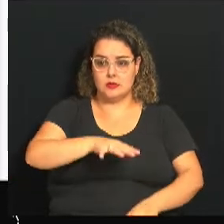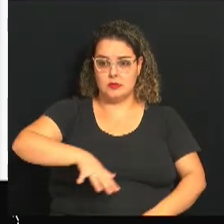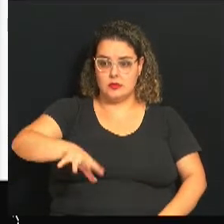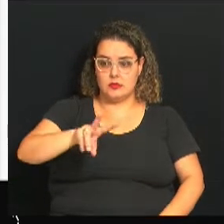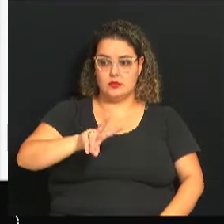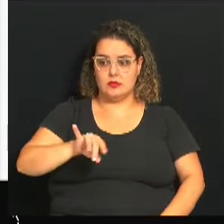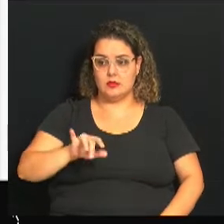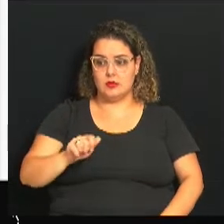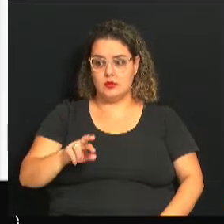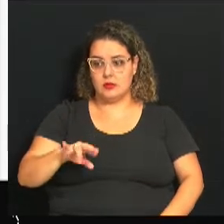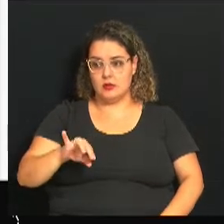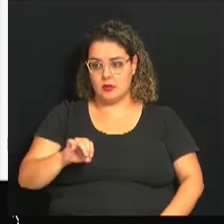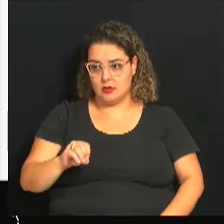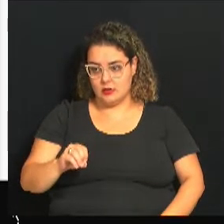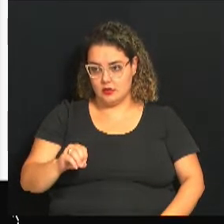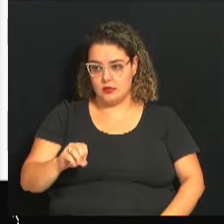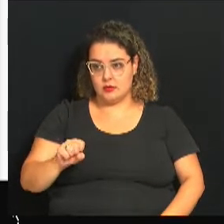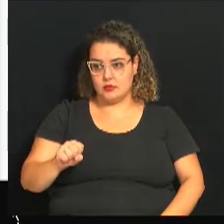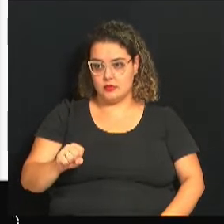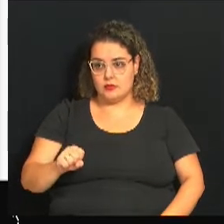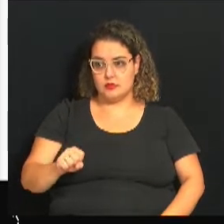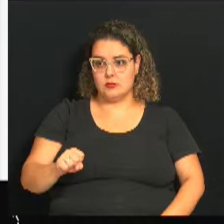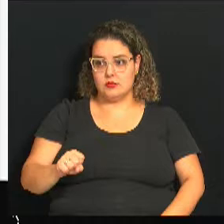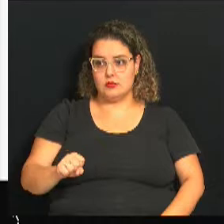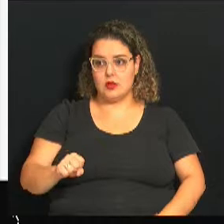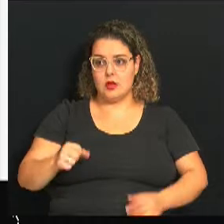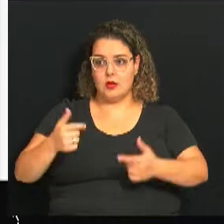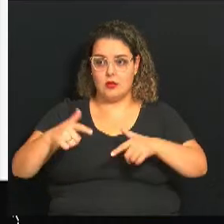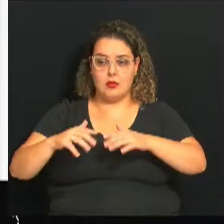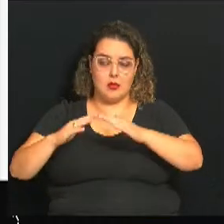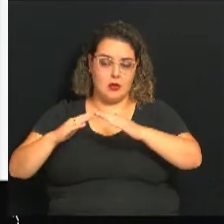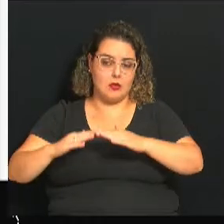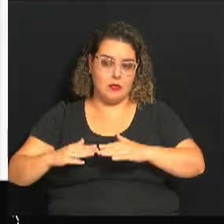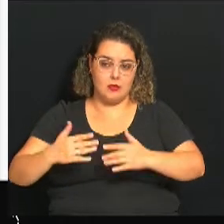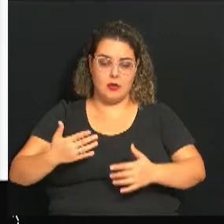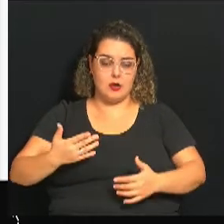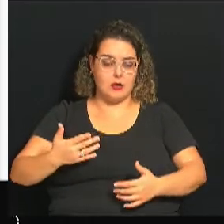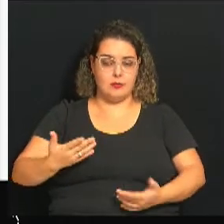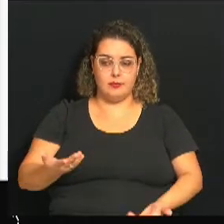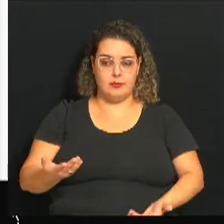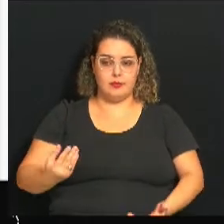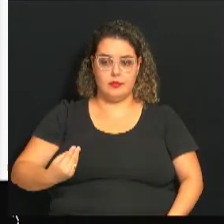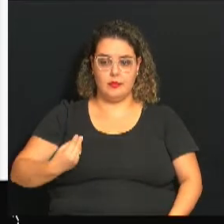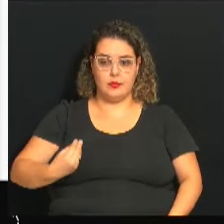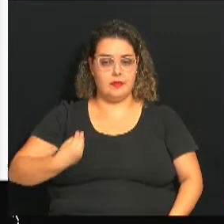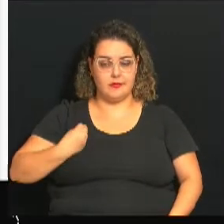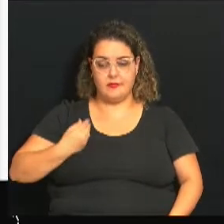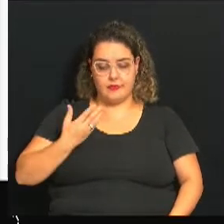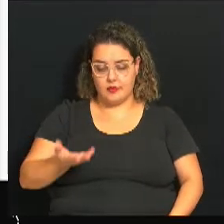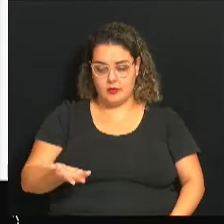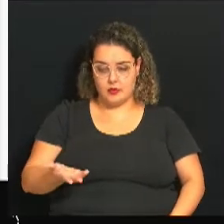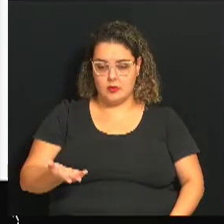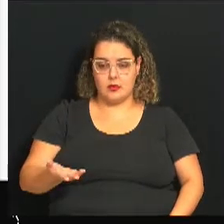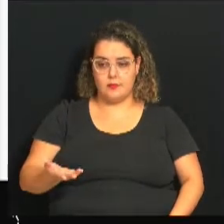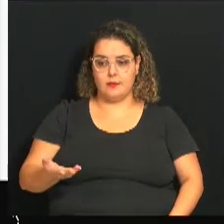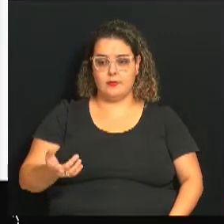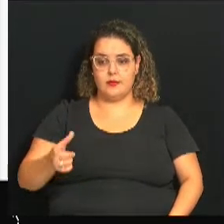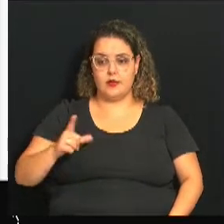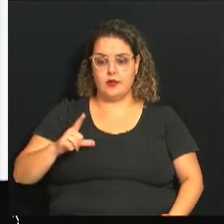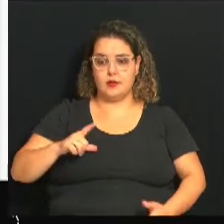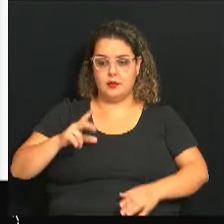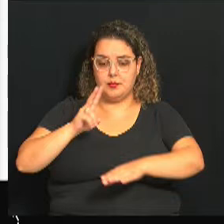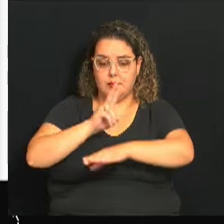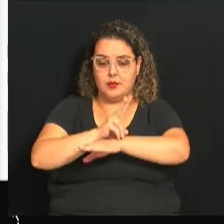acabam utilizando esses viadutos como abrigo, tá? Então, prever ações preventivas, né, ao comércio informal